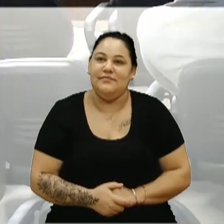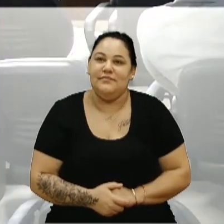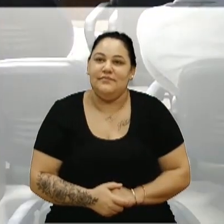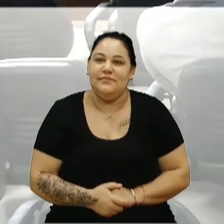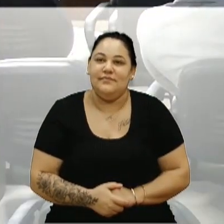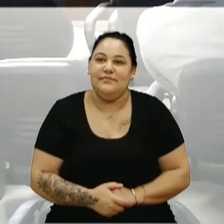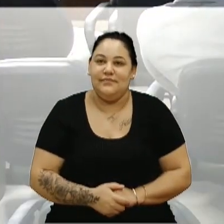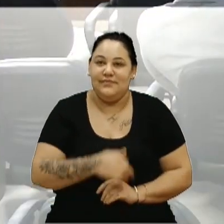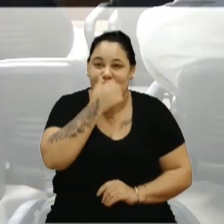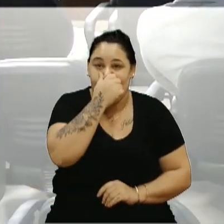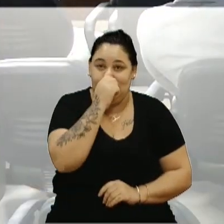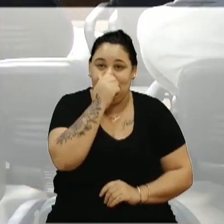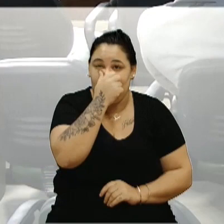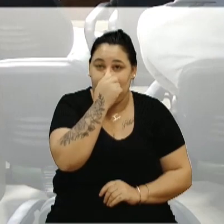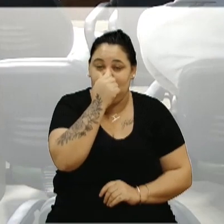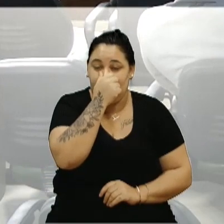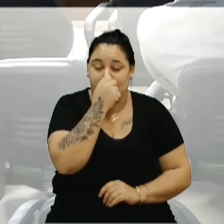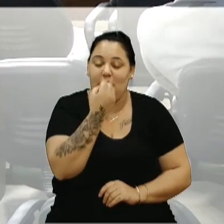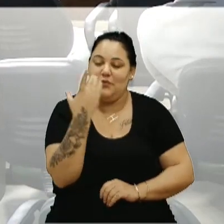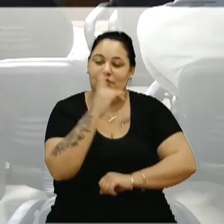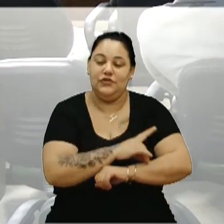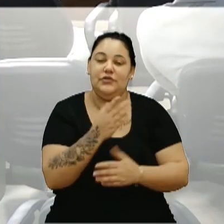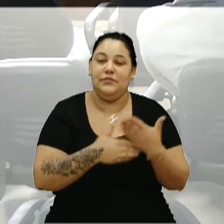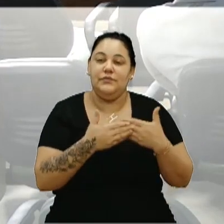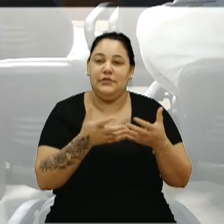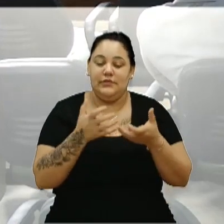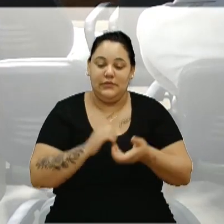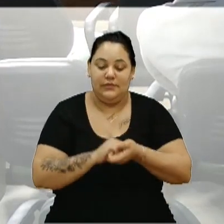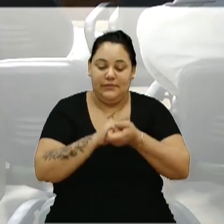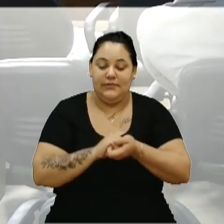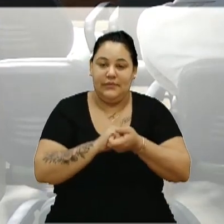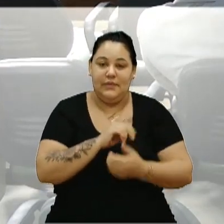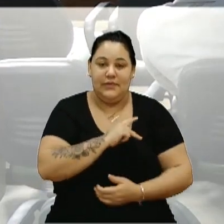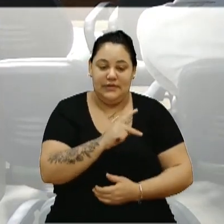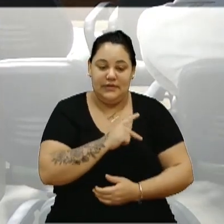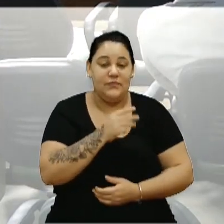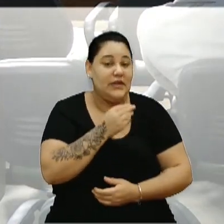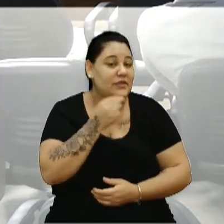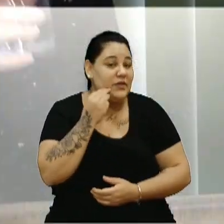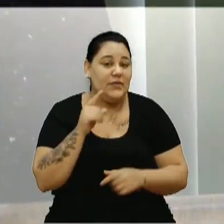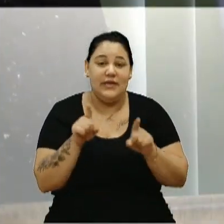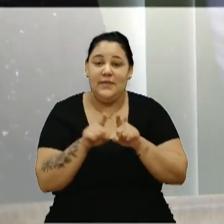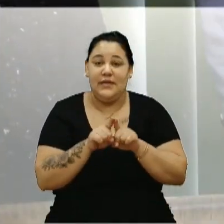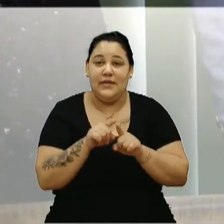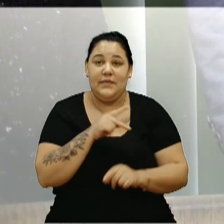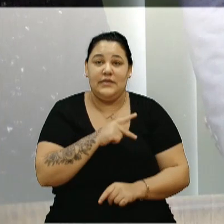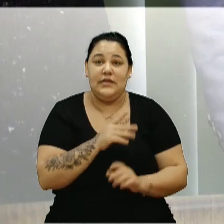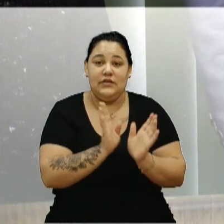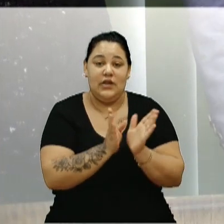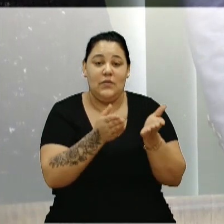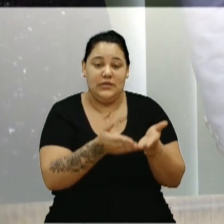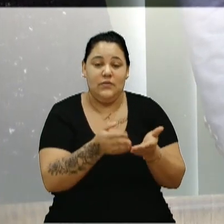Muito bom dia a todos. Eu quero saudar a presidente da casa, a vereadora Marisol, e saudar a presidente da comissão,